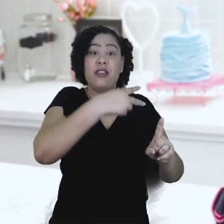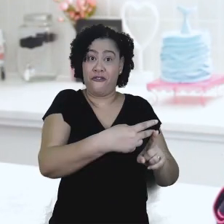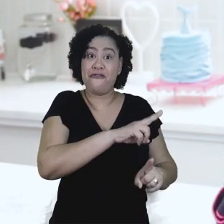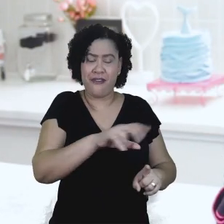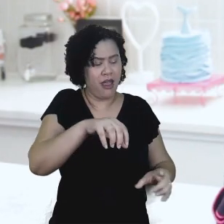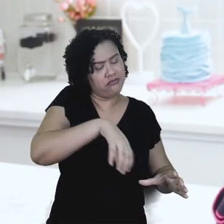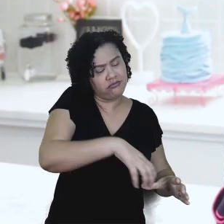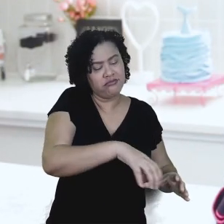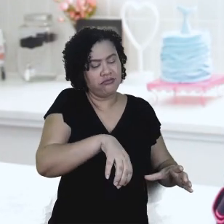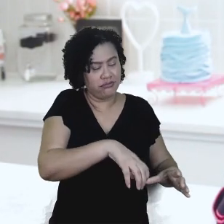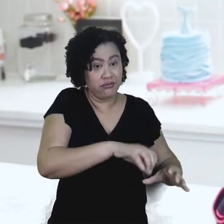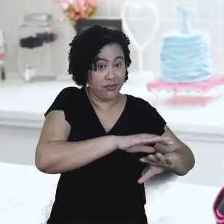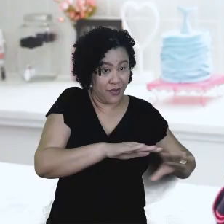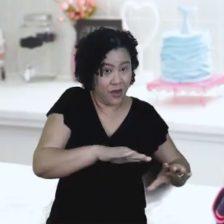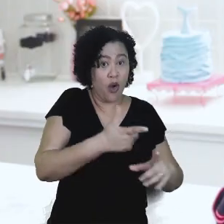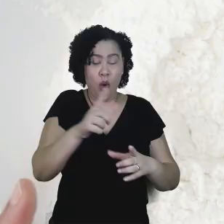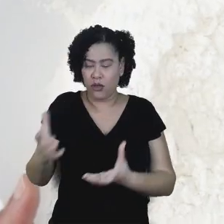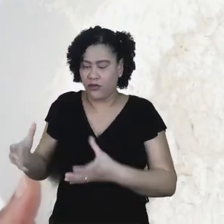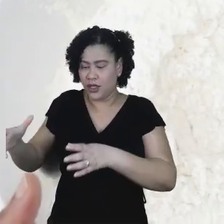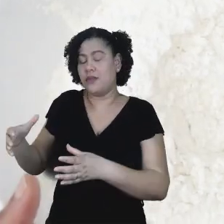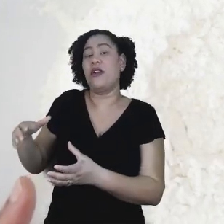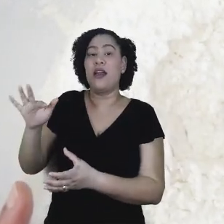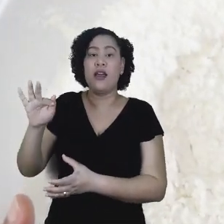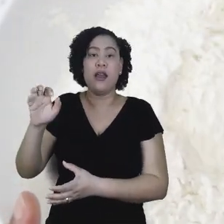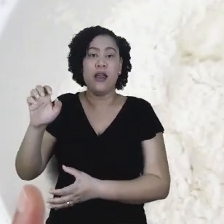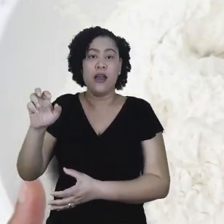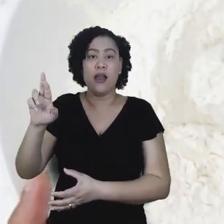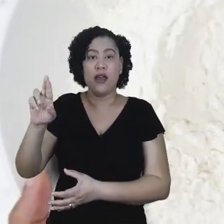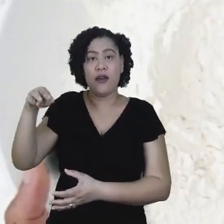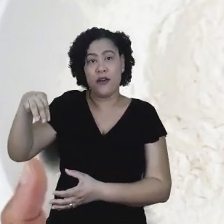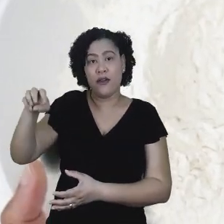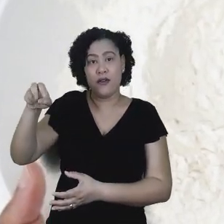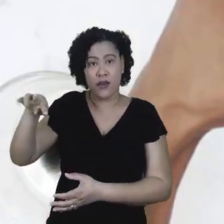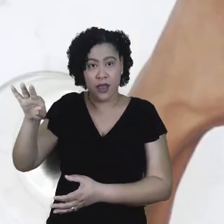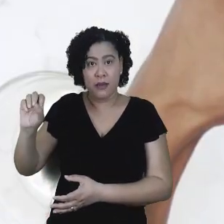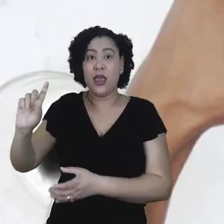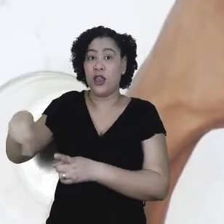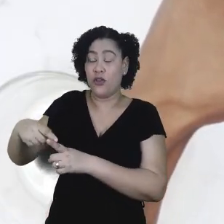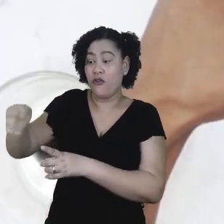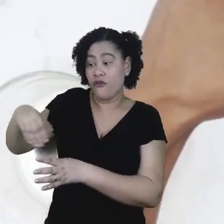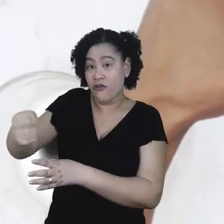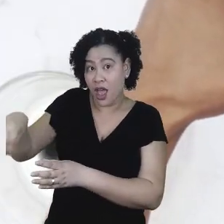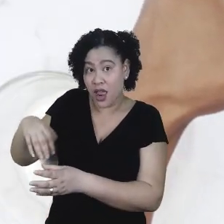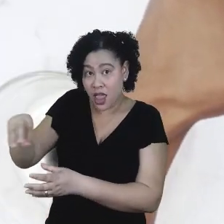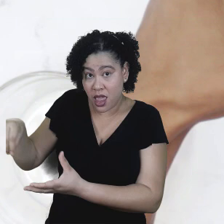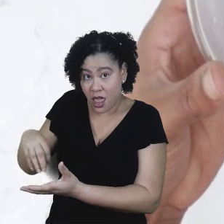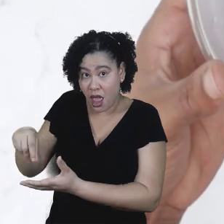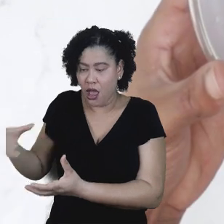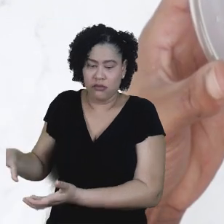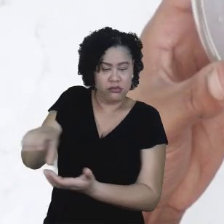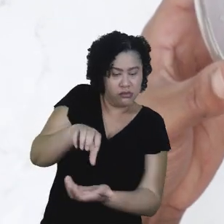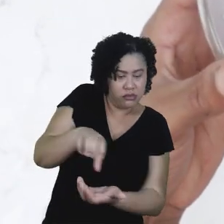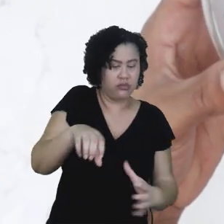volume. Já misture o seu fermento junto com a farinha e depois já pode adicionar aos ingredientes batidos no bowl, a